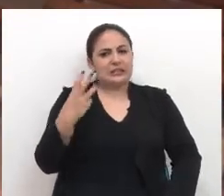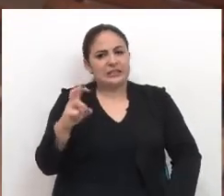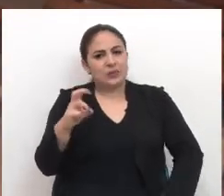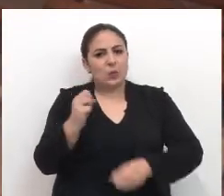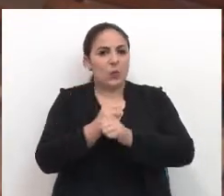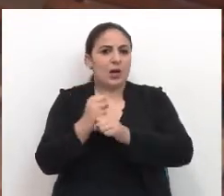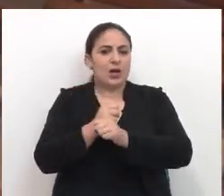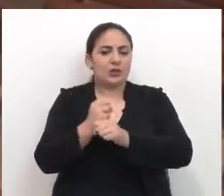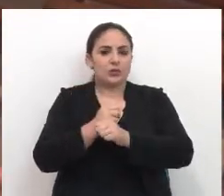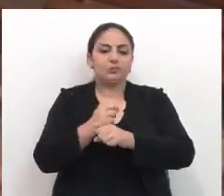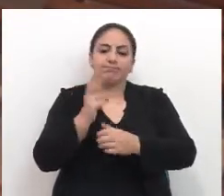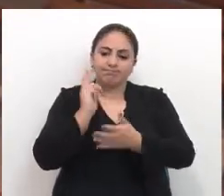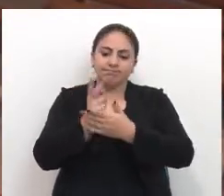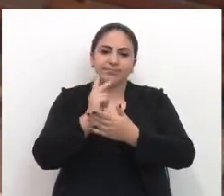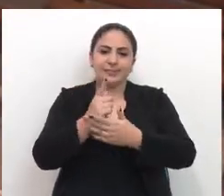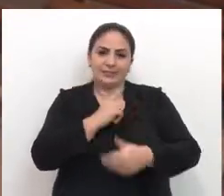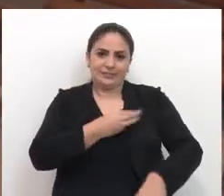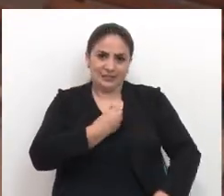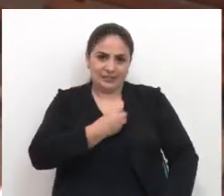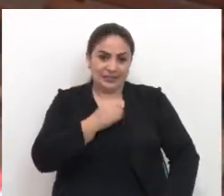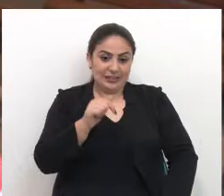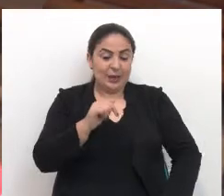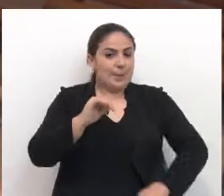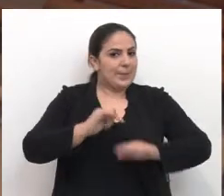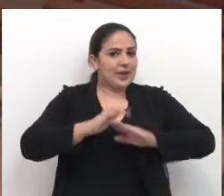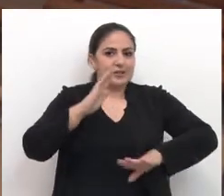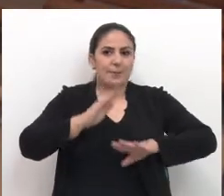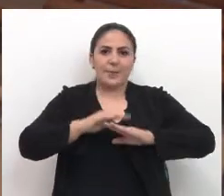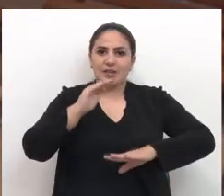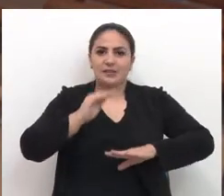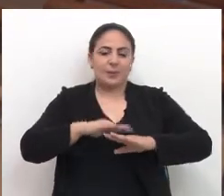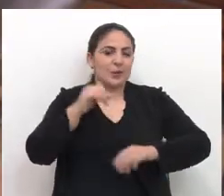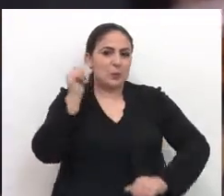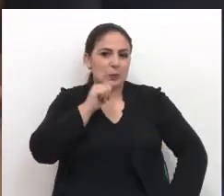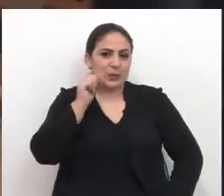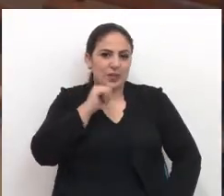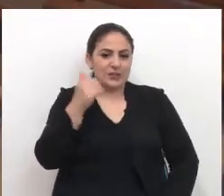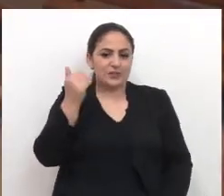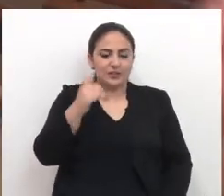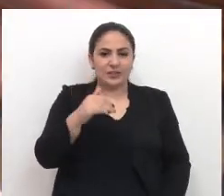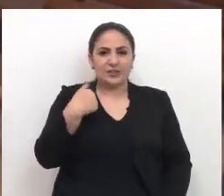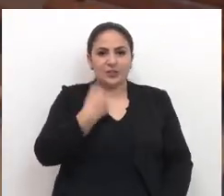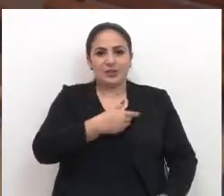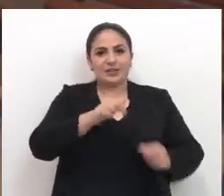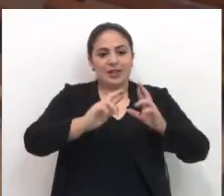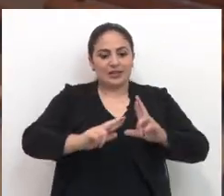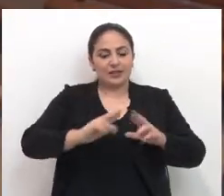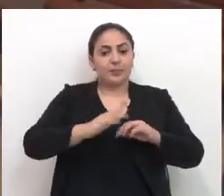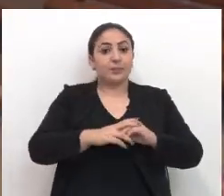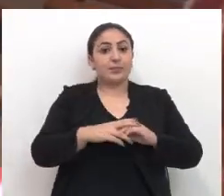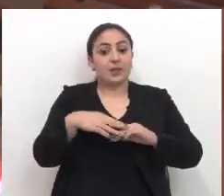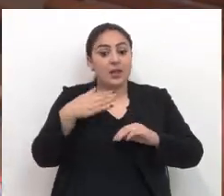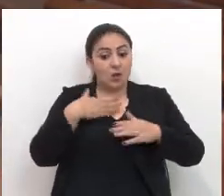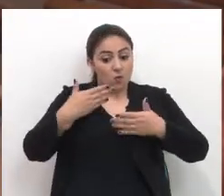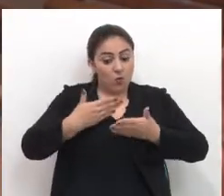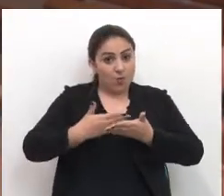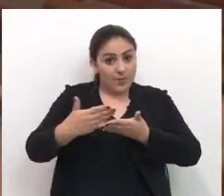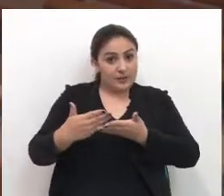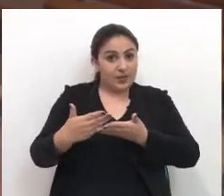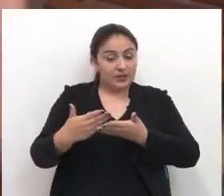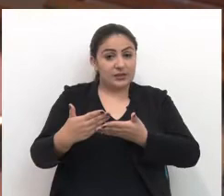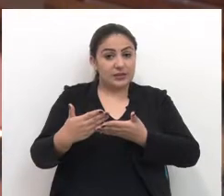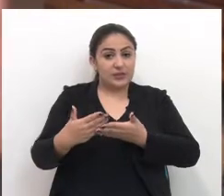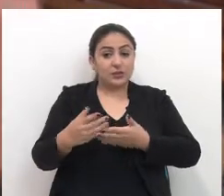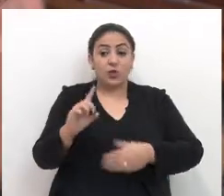anos e continuamos aí. Cada vez está vindo mais mulheres para o nosso ramo. Quando eu